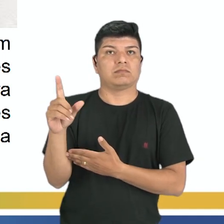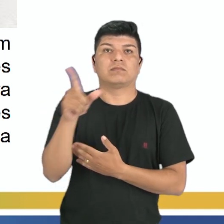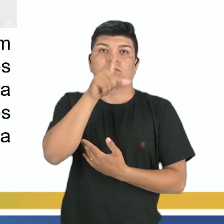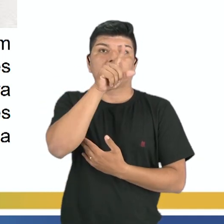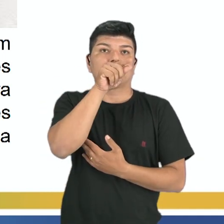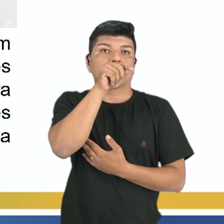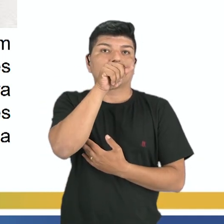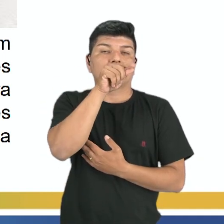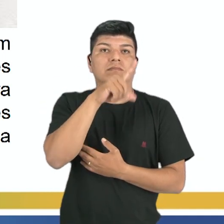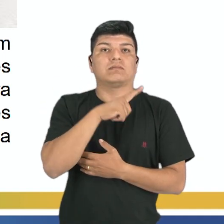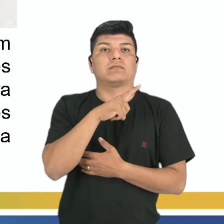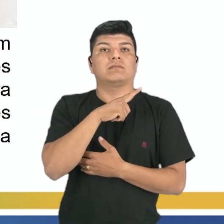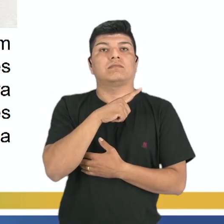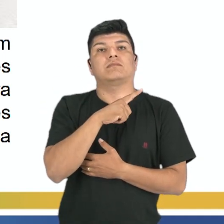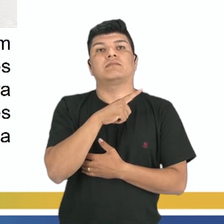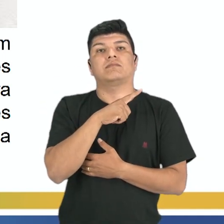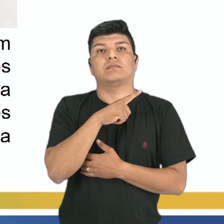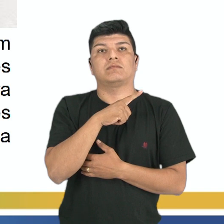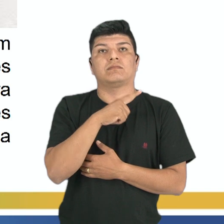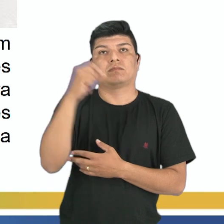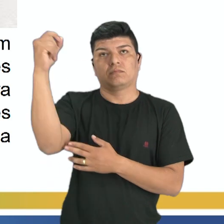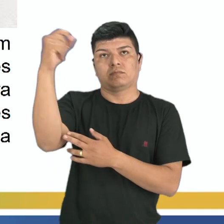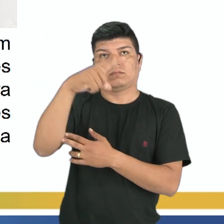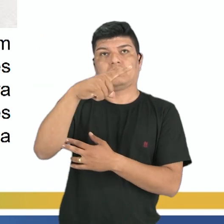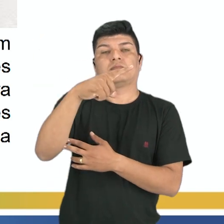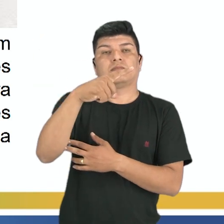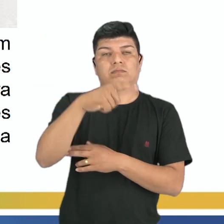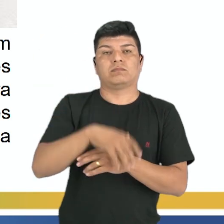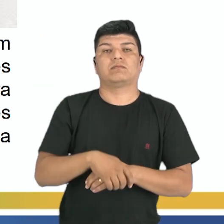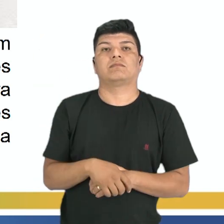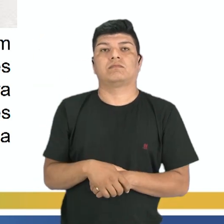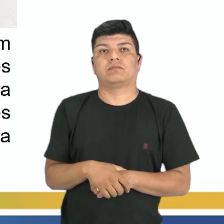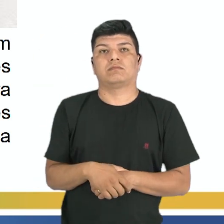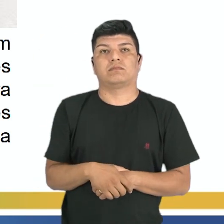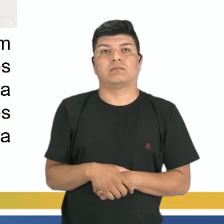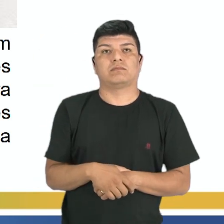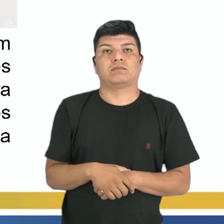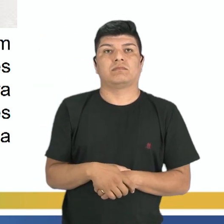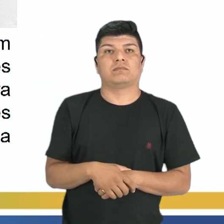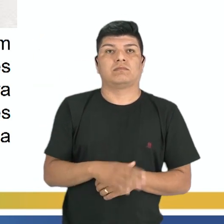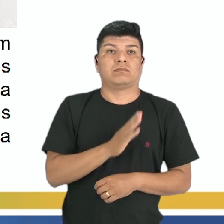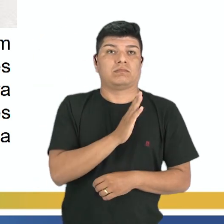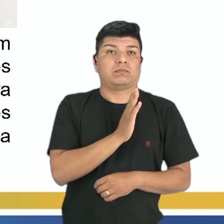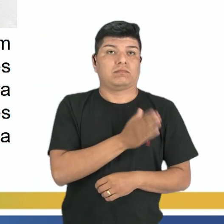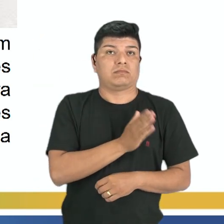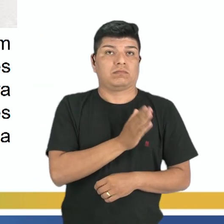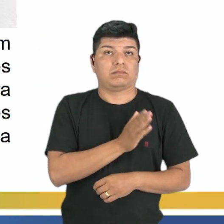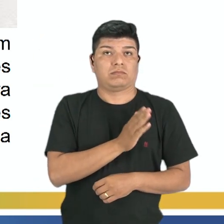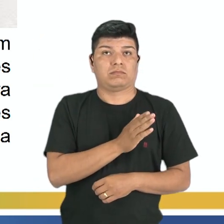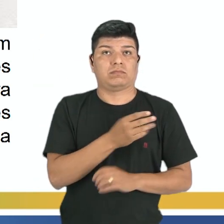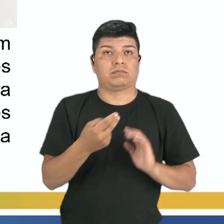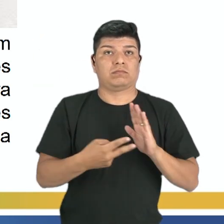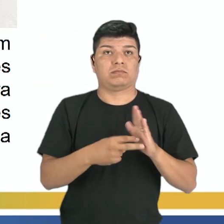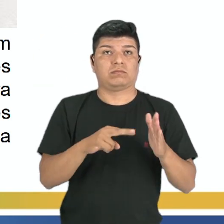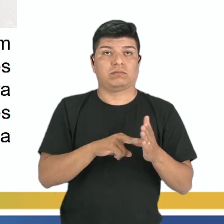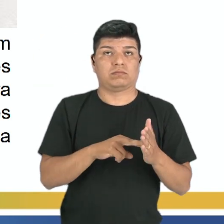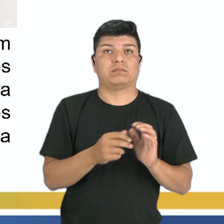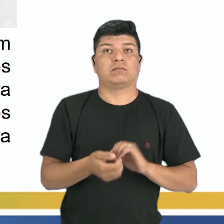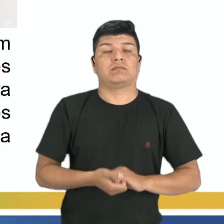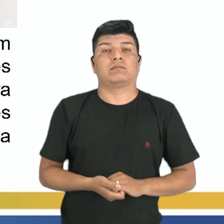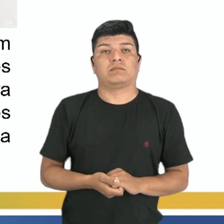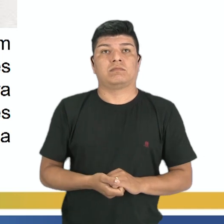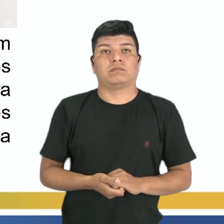pássaro, né, o sol, né, ali o coração, o símbolo que representa o